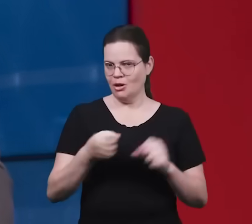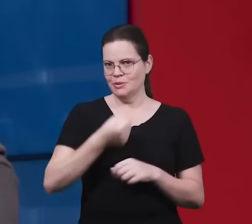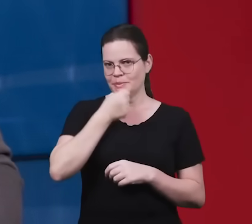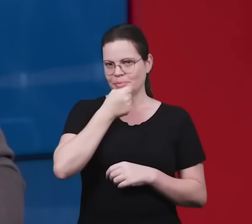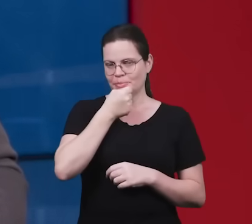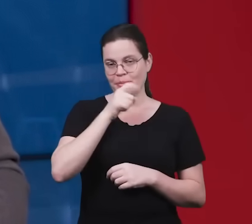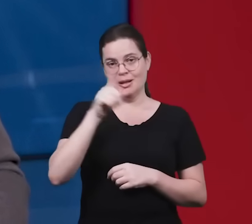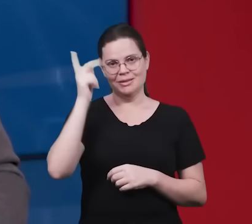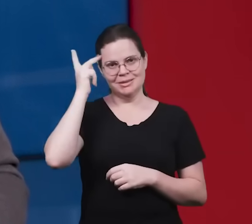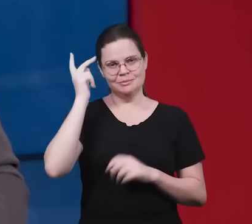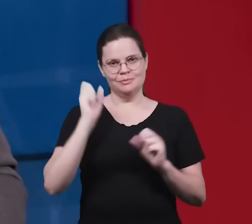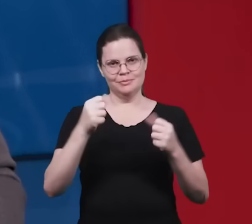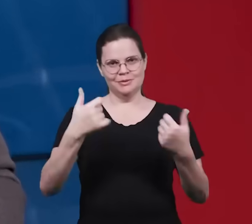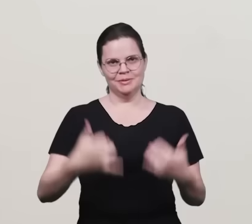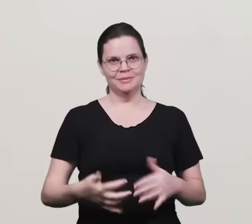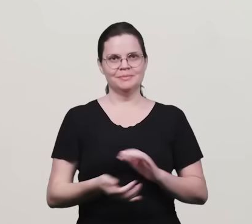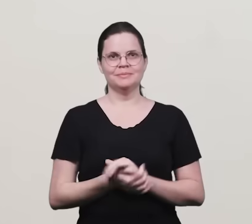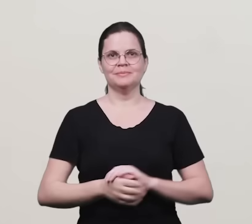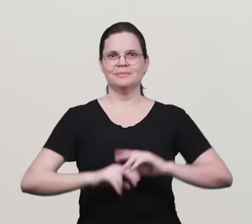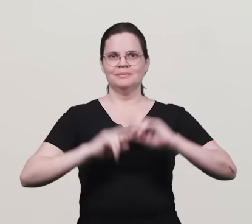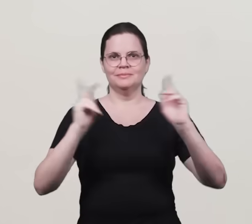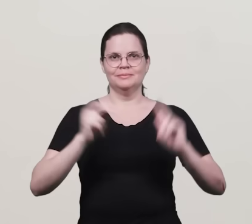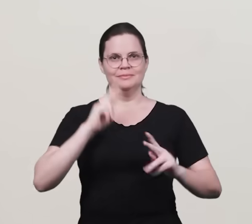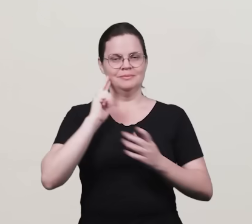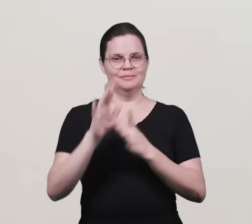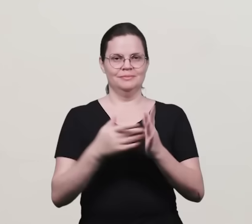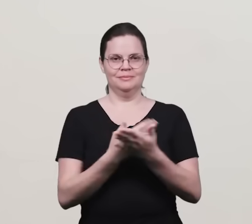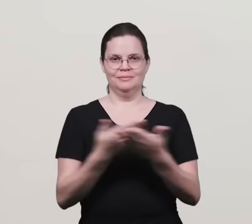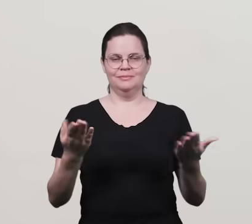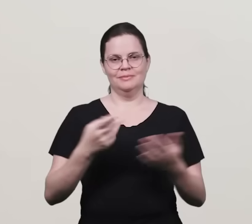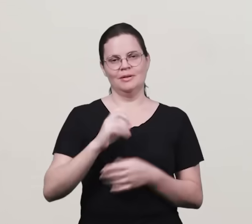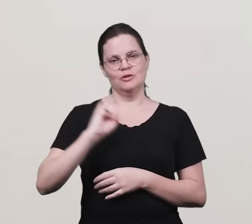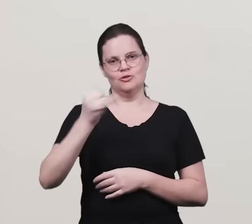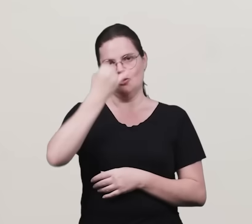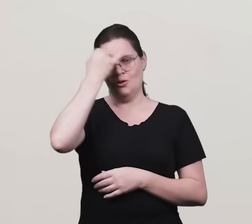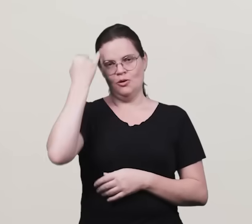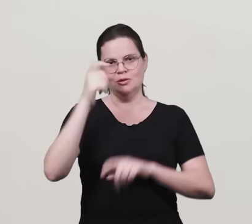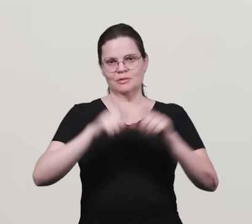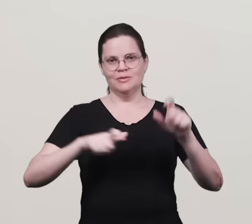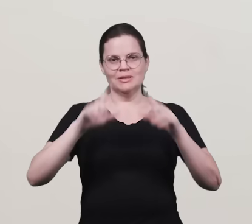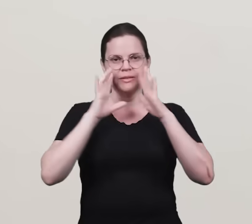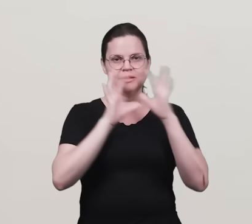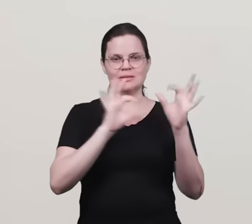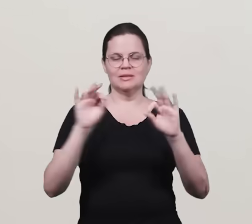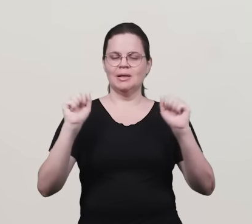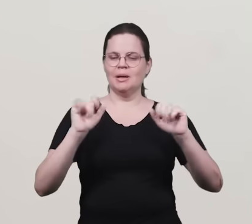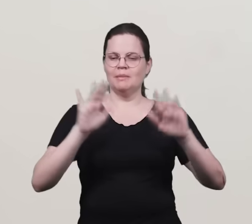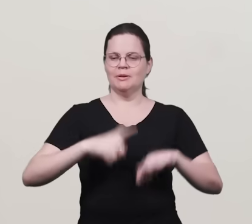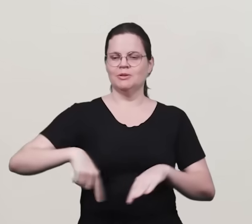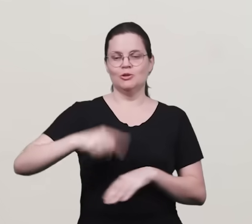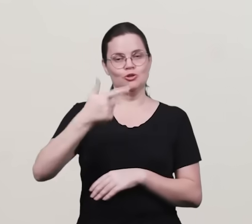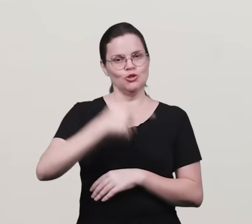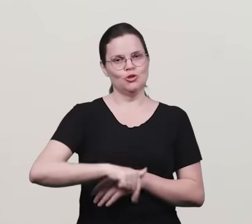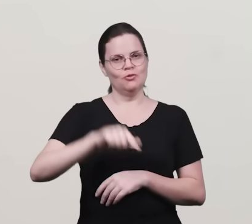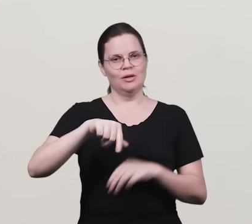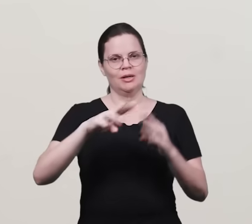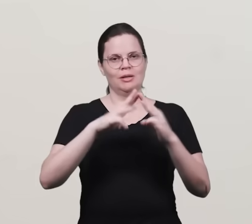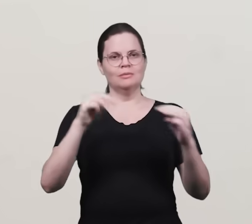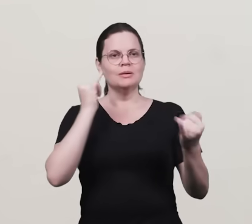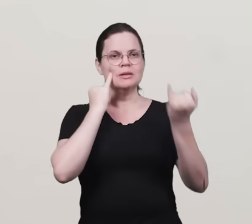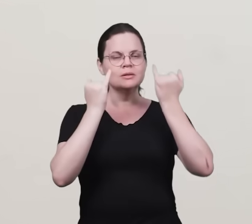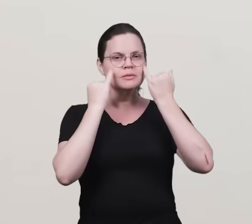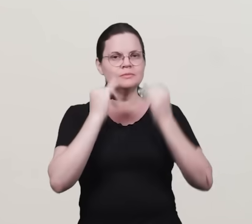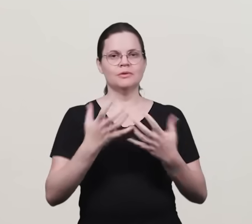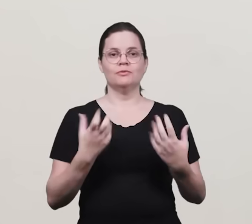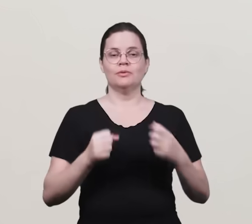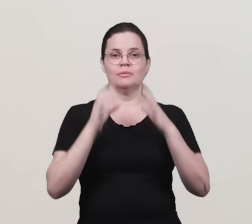você aí diretamente de São Paulo, pode falar. A paz do Senhor Jesus Jorge, a paz do Senhor irmãos, que bênção estar em mais uma Manaí News. Nós vamos começar